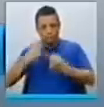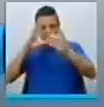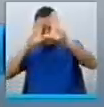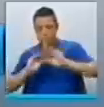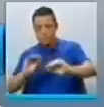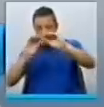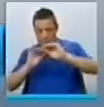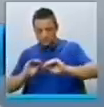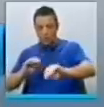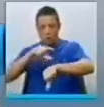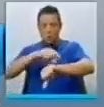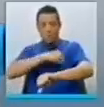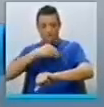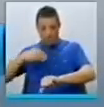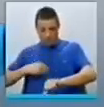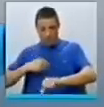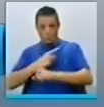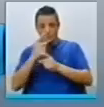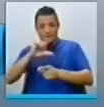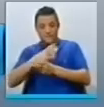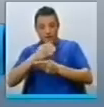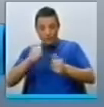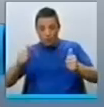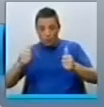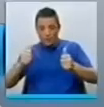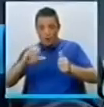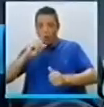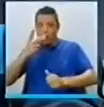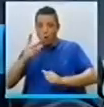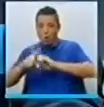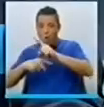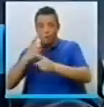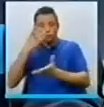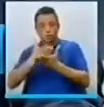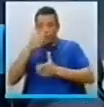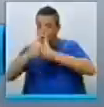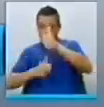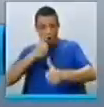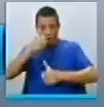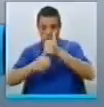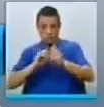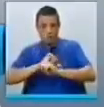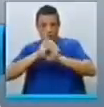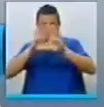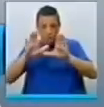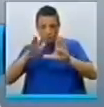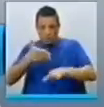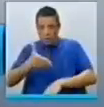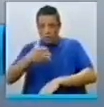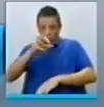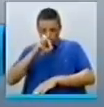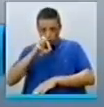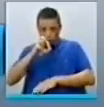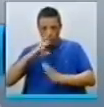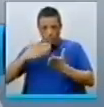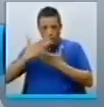médicos porque quando está a dizer qualidade est a dizer qualidades outras que não sejam só as classificações uma classificação de 18 dá-lhe